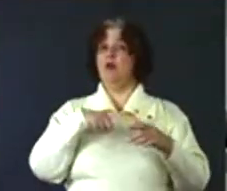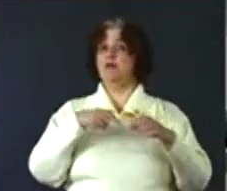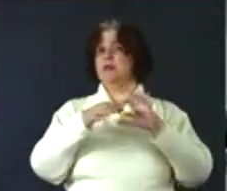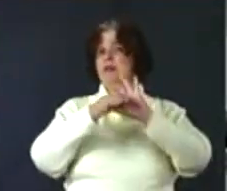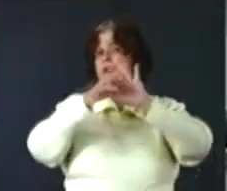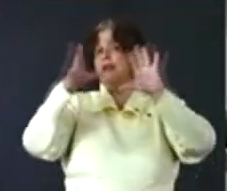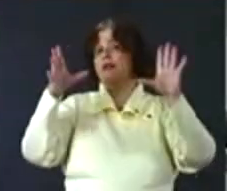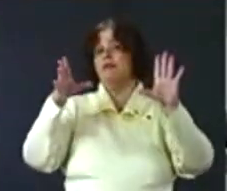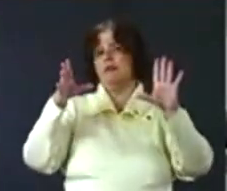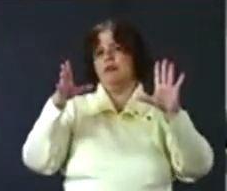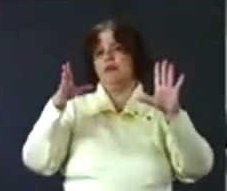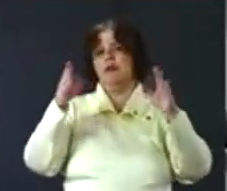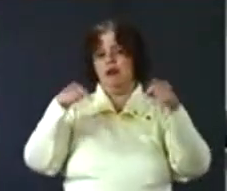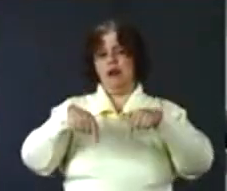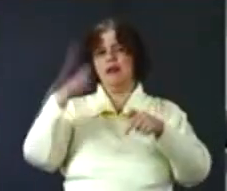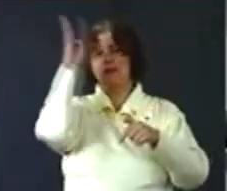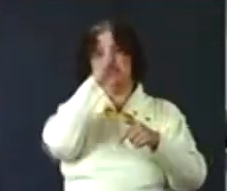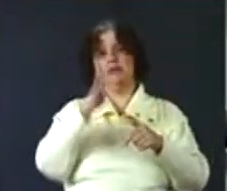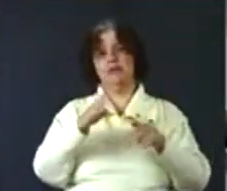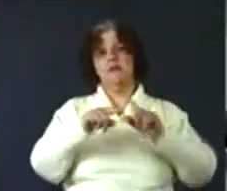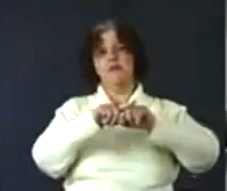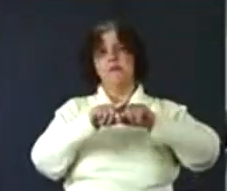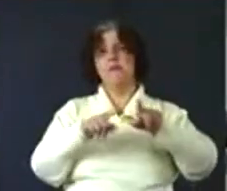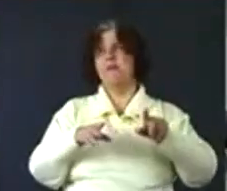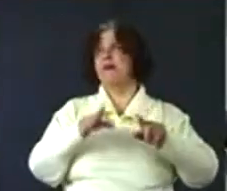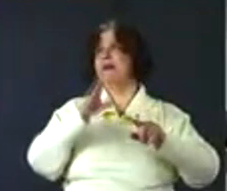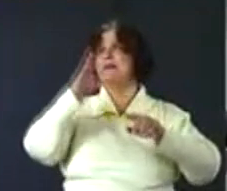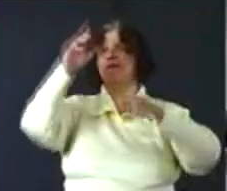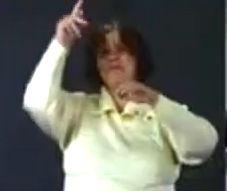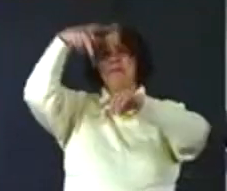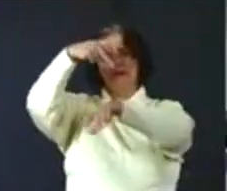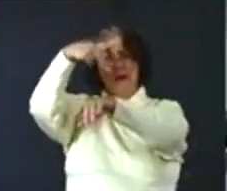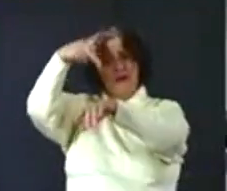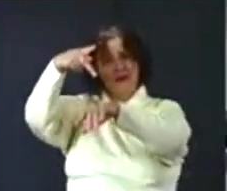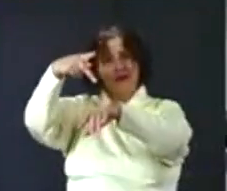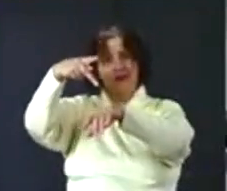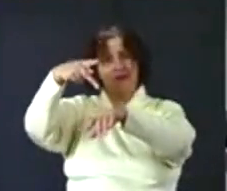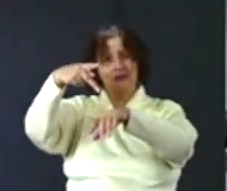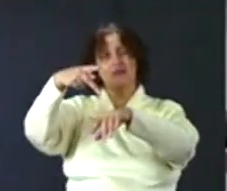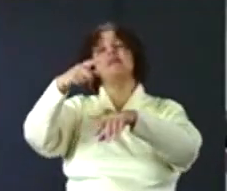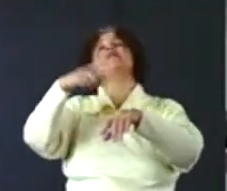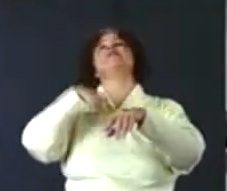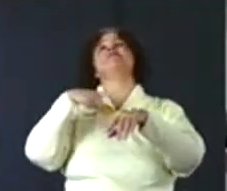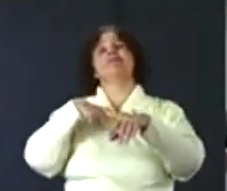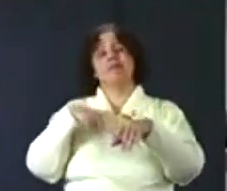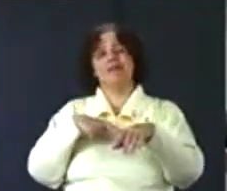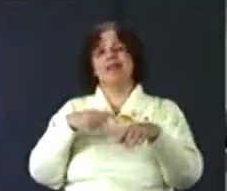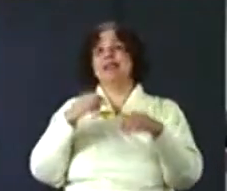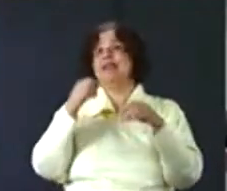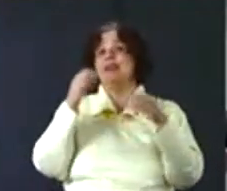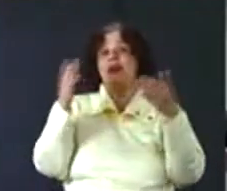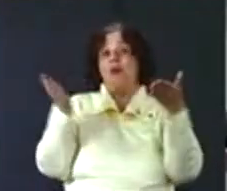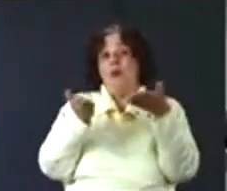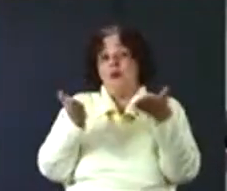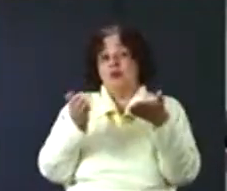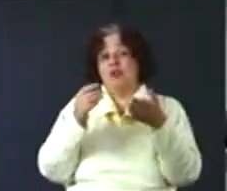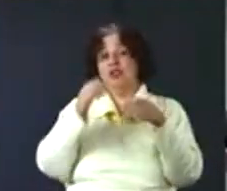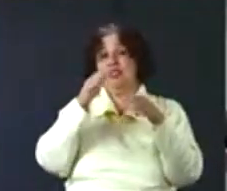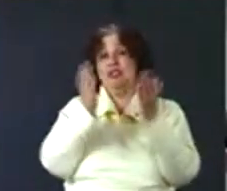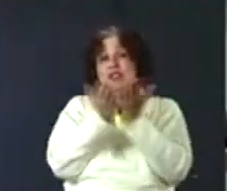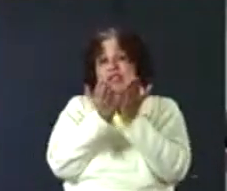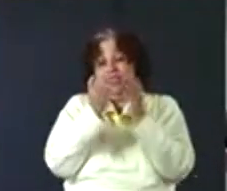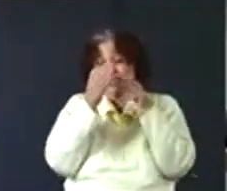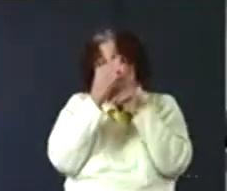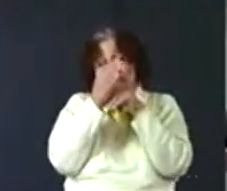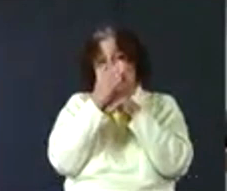pátria, mas existem lugares em que a igreja é perseguida. Existem irmãos agora que estão escondidos, não por causa do